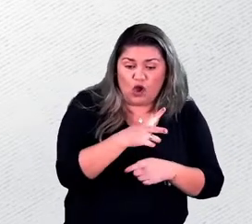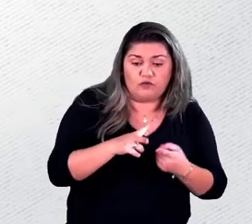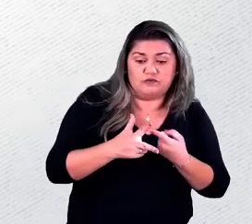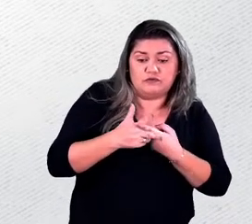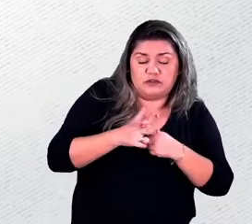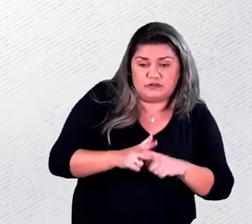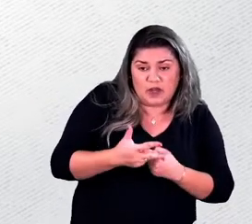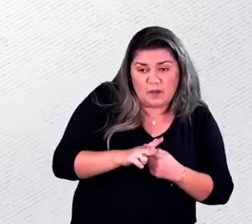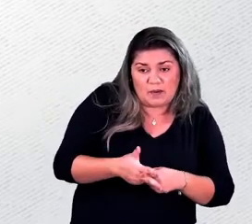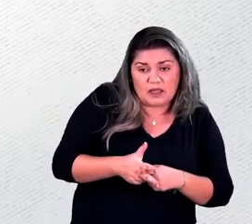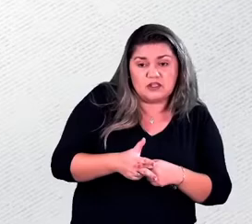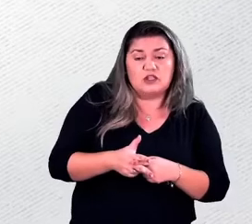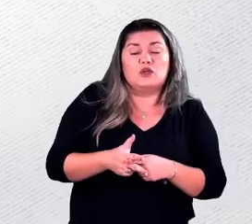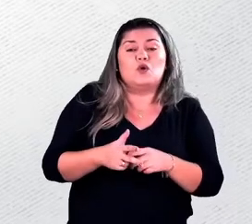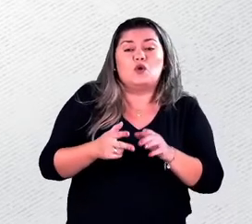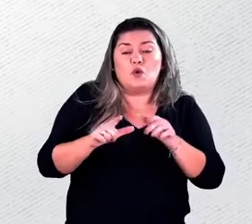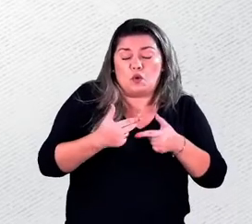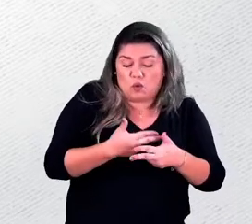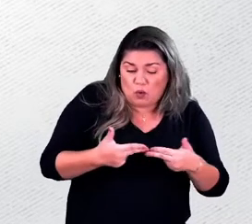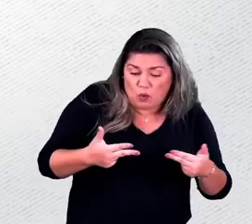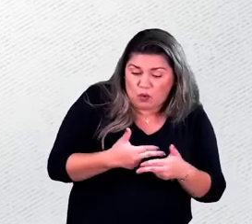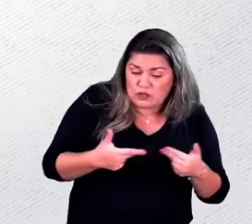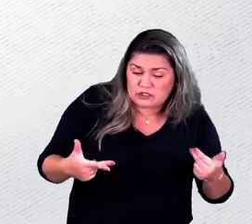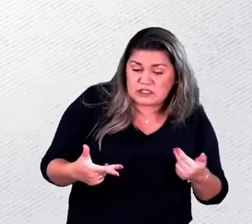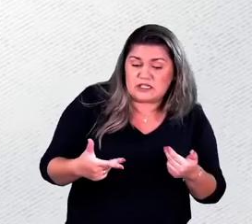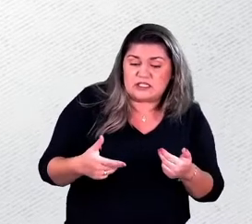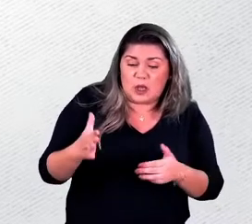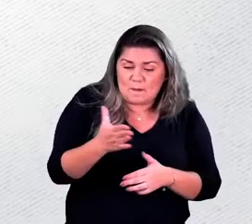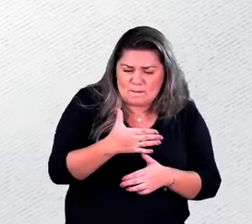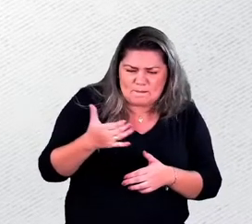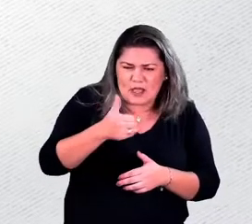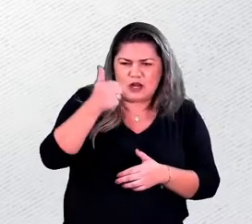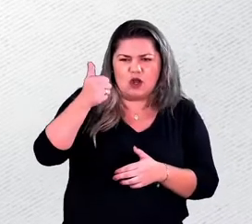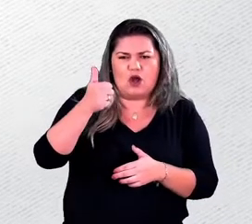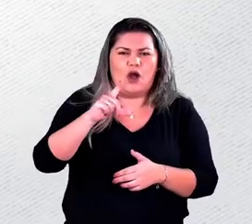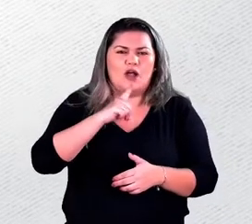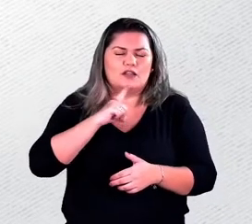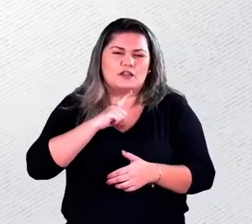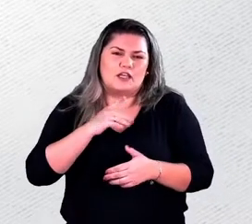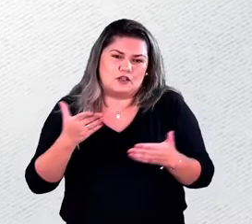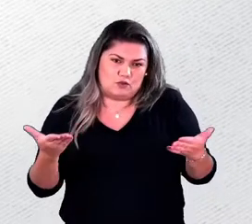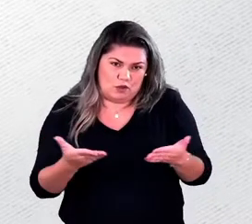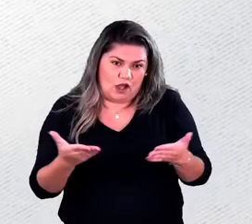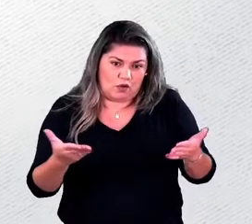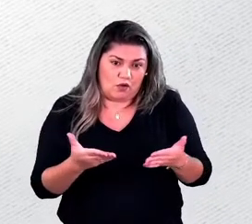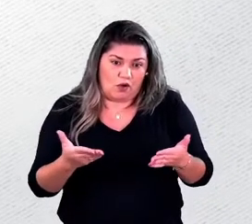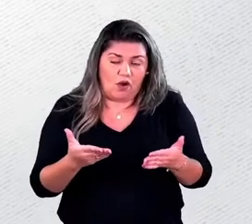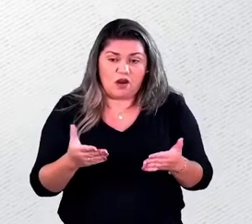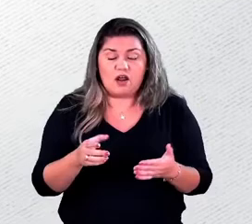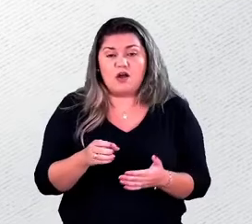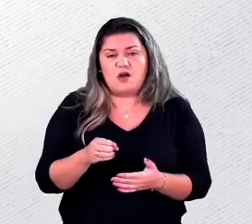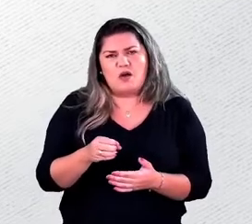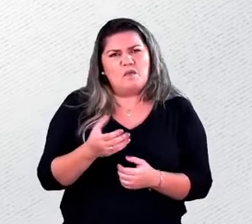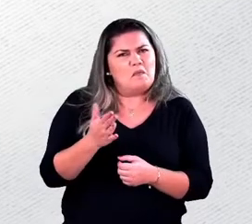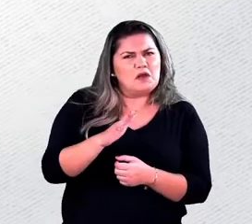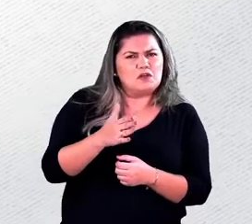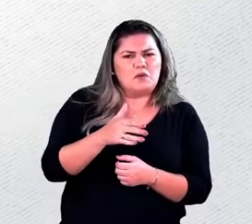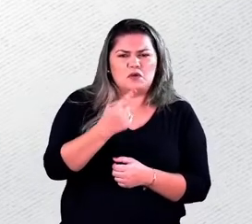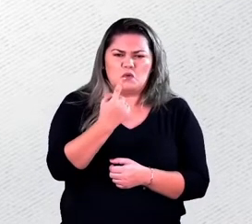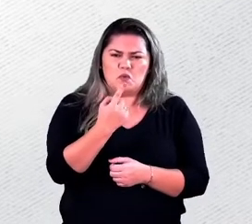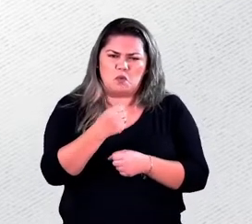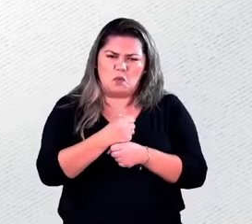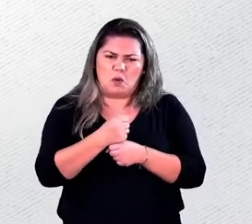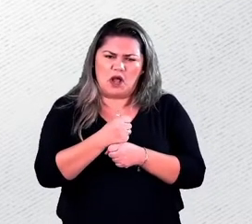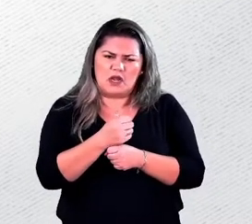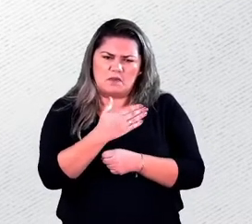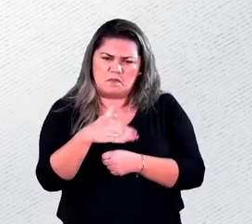aprimoramos outras ferramentas é tendo agora muito recentemente né pouco mais de um ano e meio de aplicação um